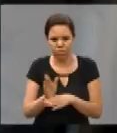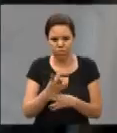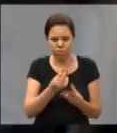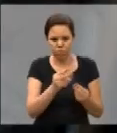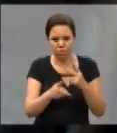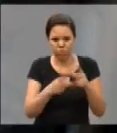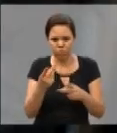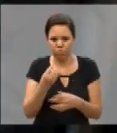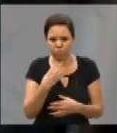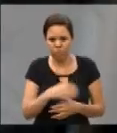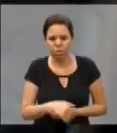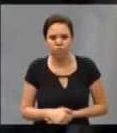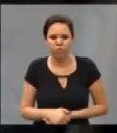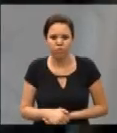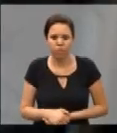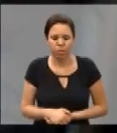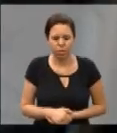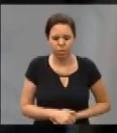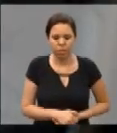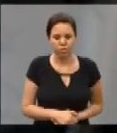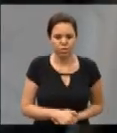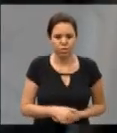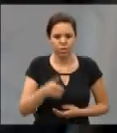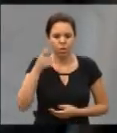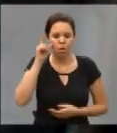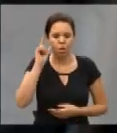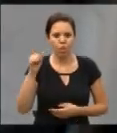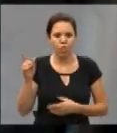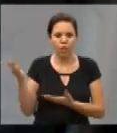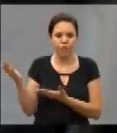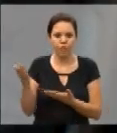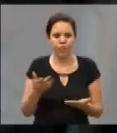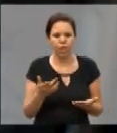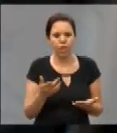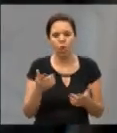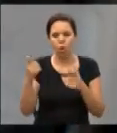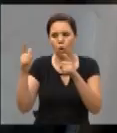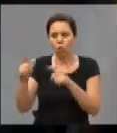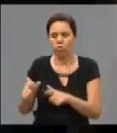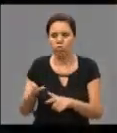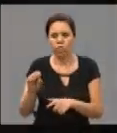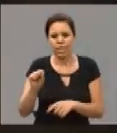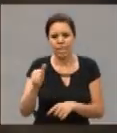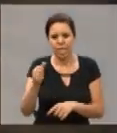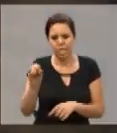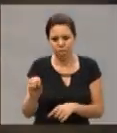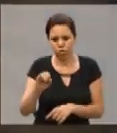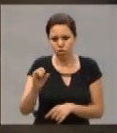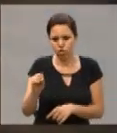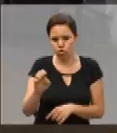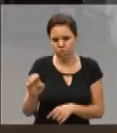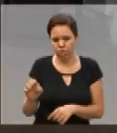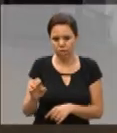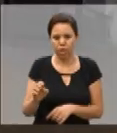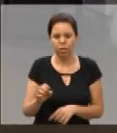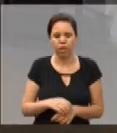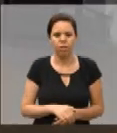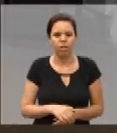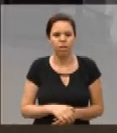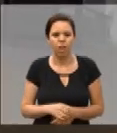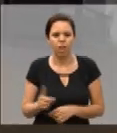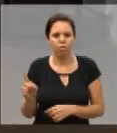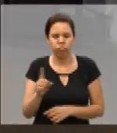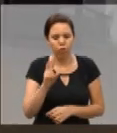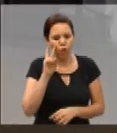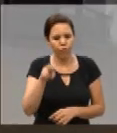boa, sabe? Vim ontem de um festival lá em São José dos Campos, fui com o filme Boneca, que a gente já esteve aqui, sim, né? Sim.